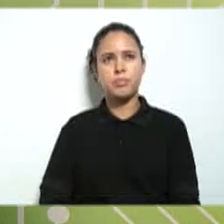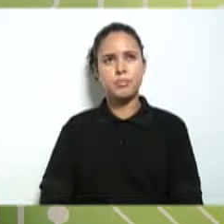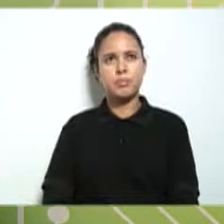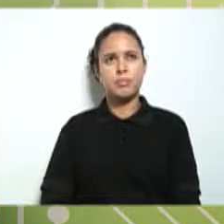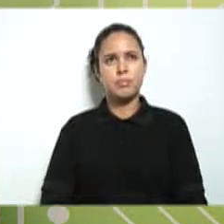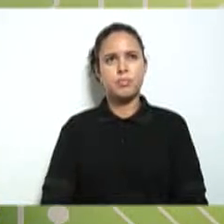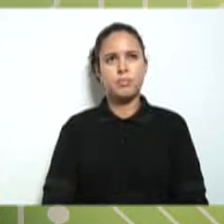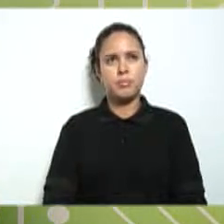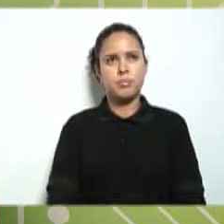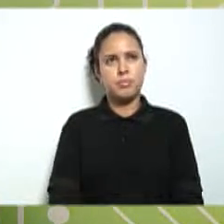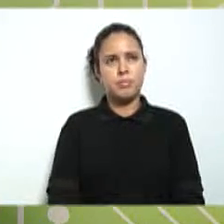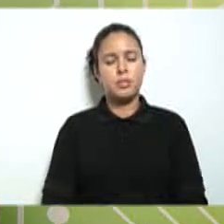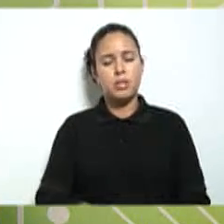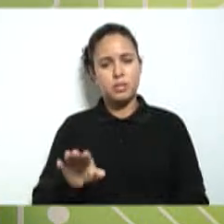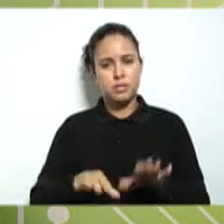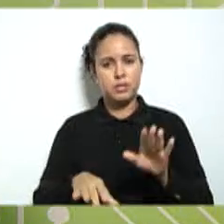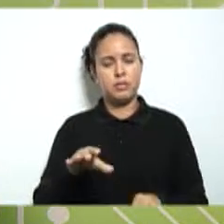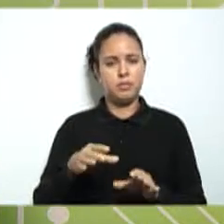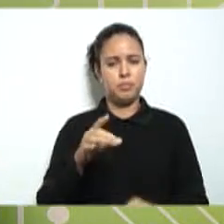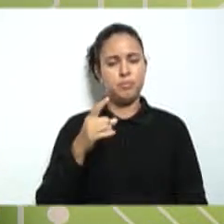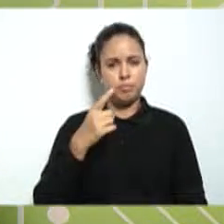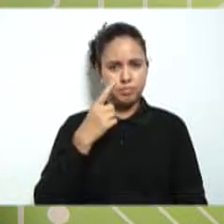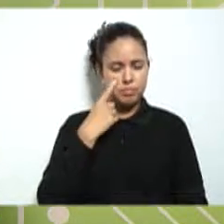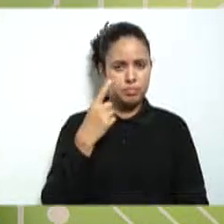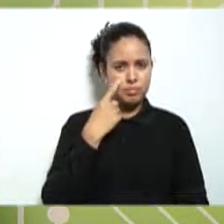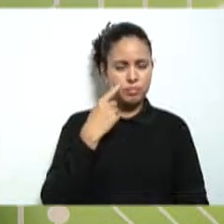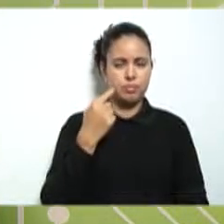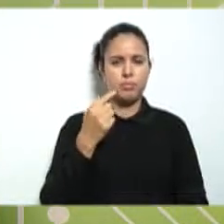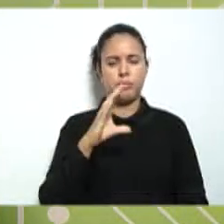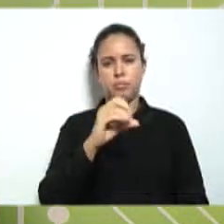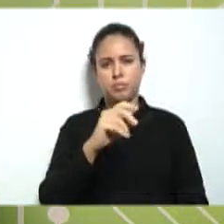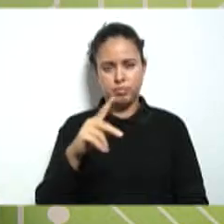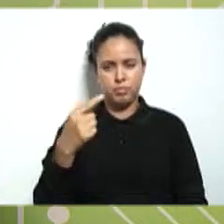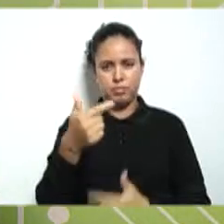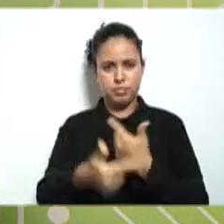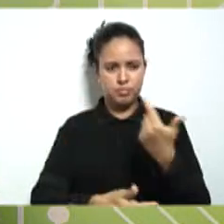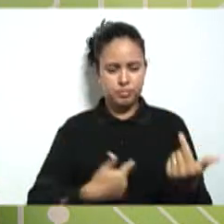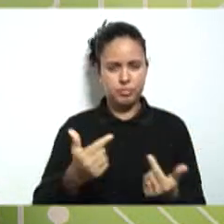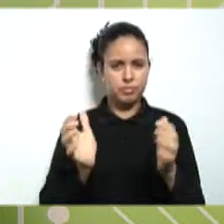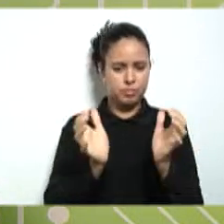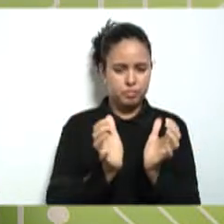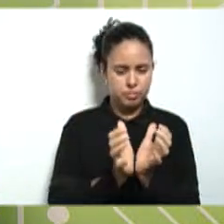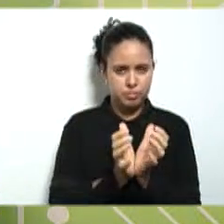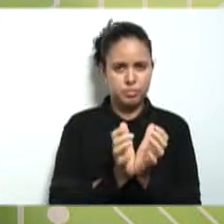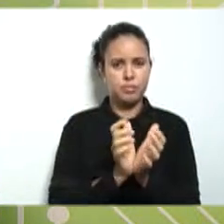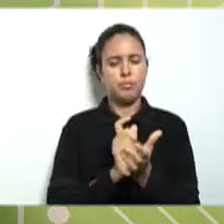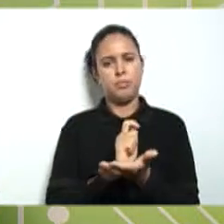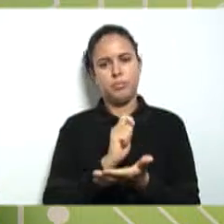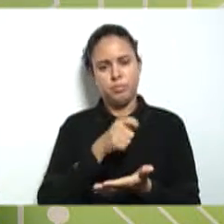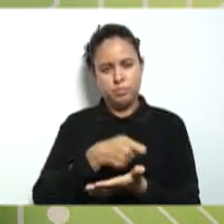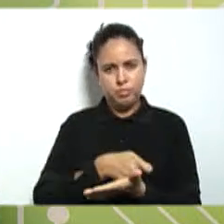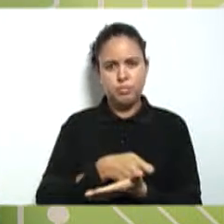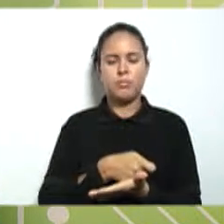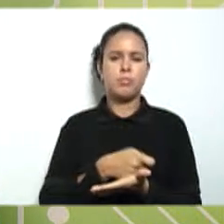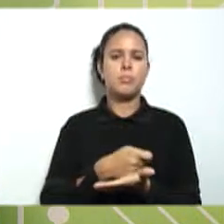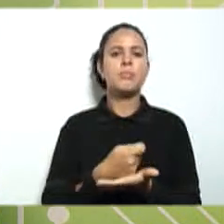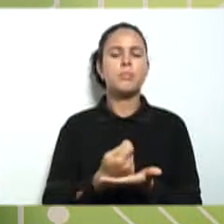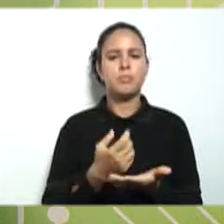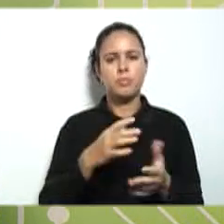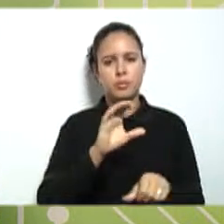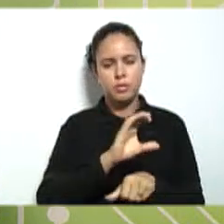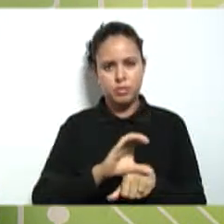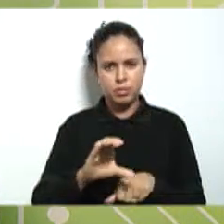de trabalho, onde existem esses guias organizados eles conseguem contratar capacitação para fazer o seu trabalho de maneira